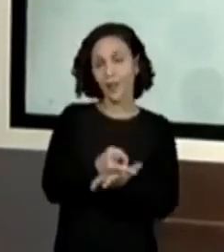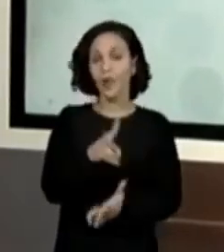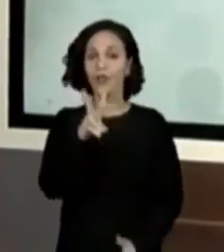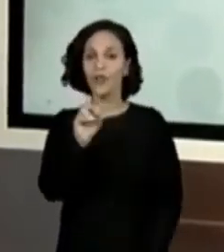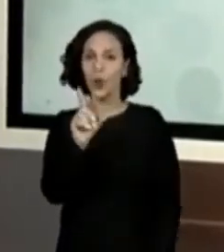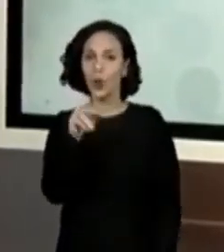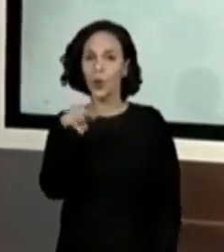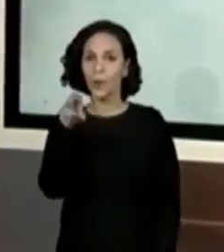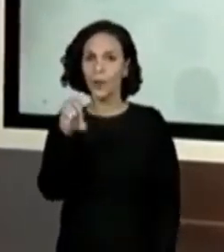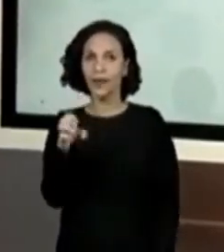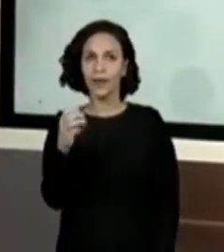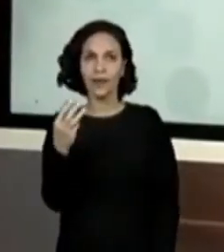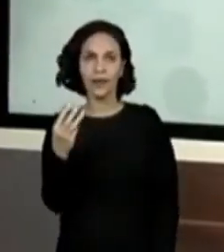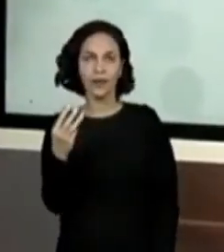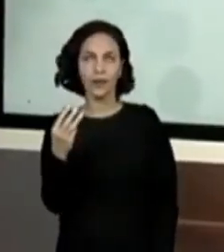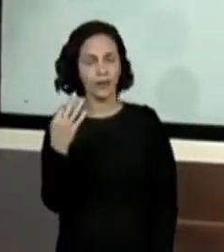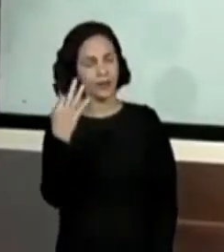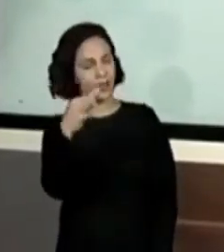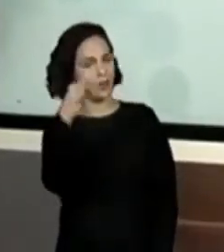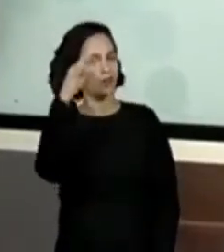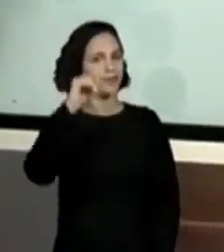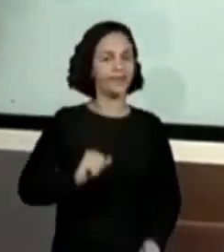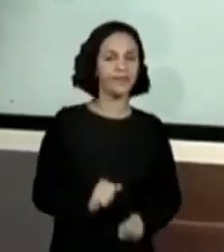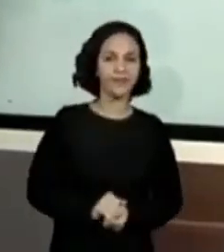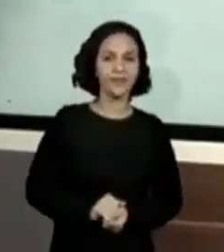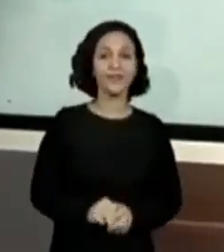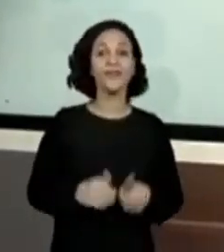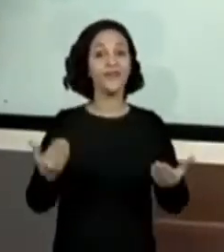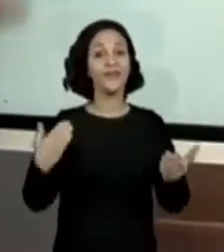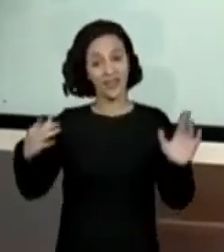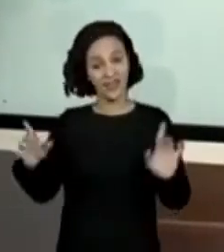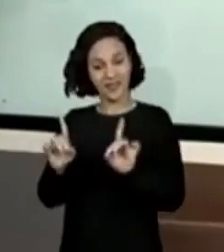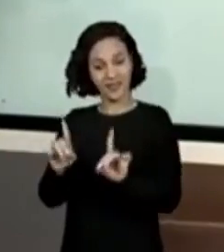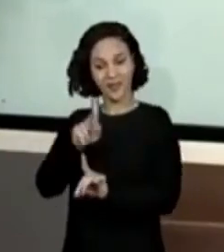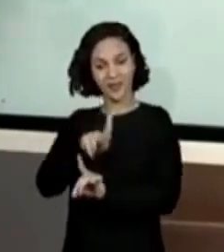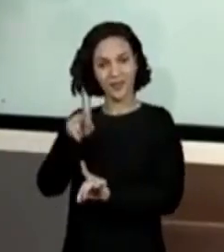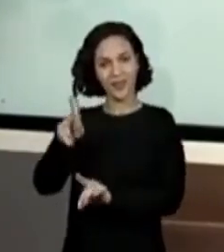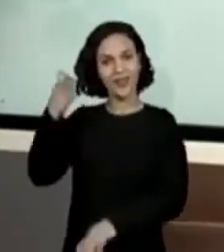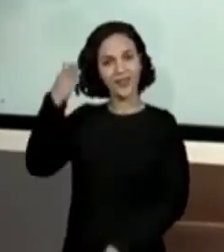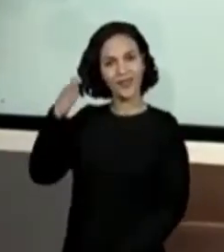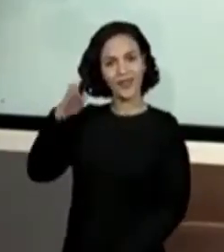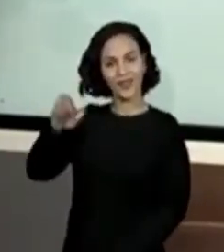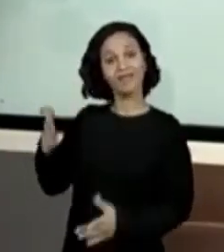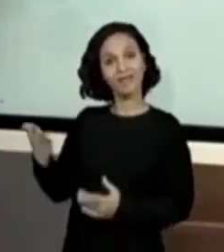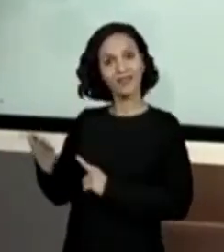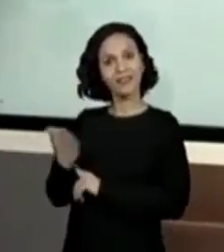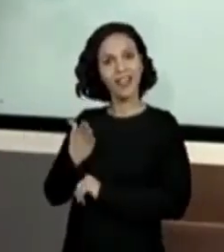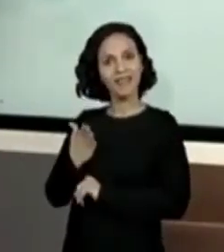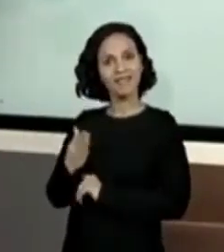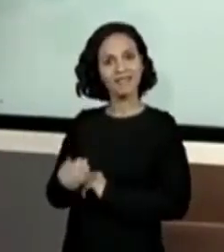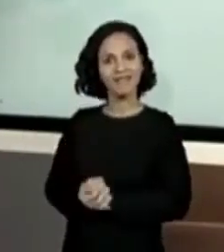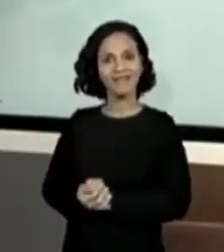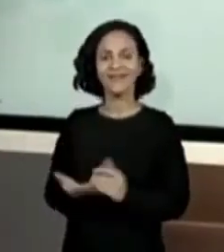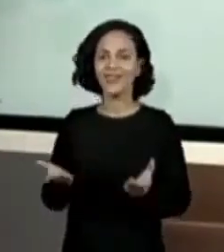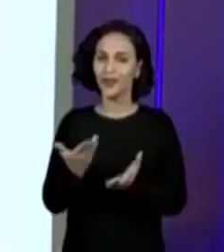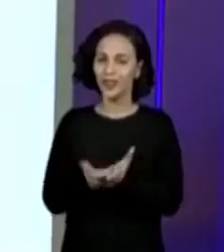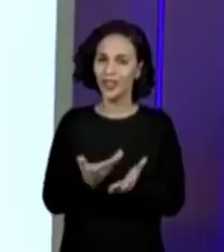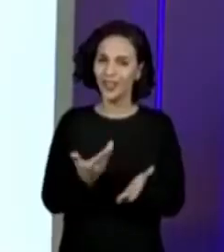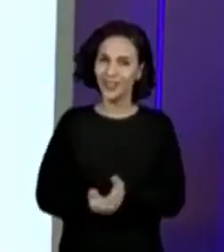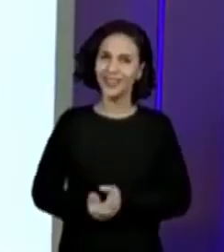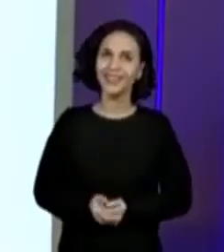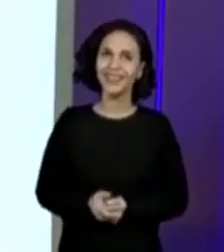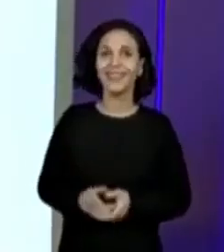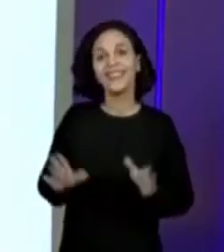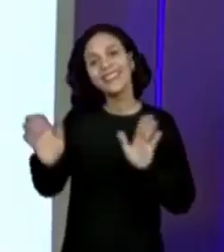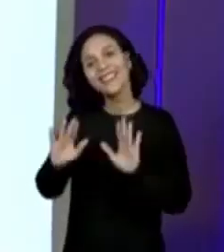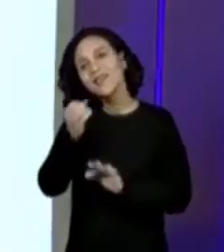3. Volume 3, tá certo. Eu tô aqui com a professora Fran, que vai me ajudar na aula de hoje.